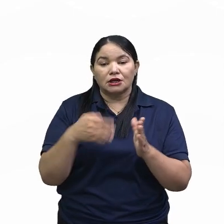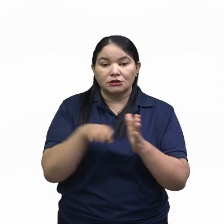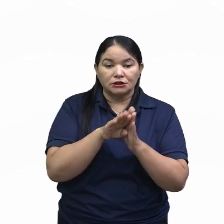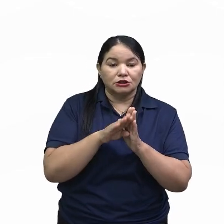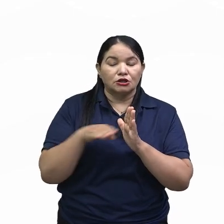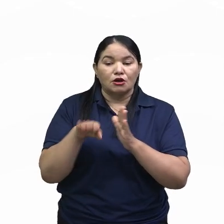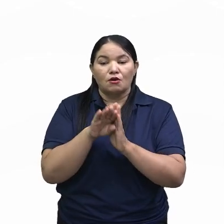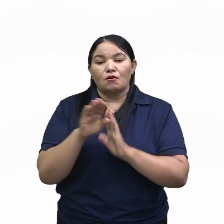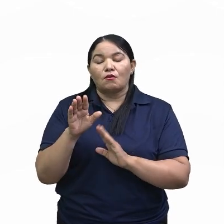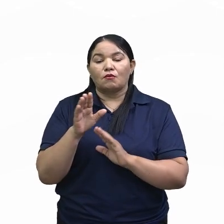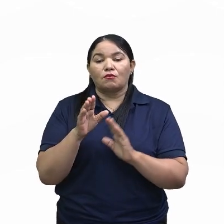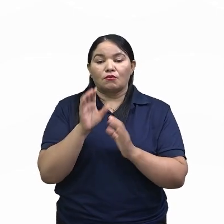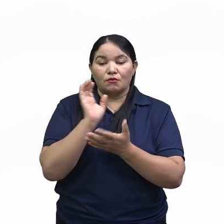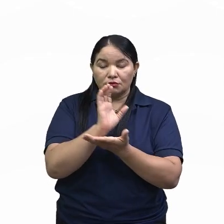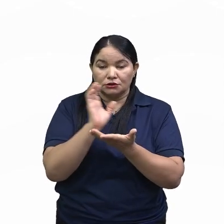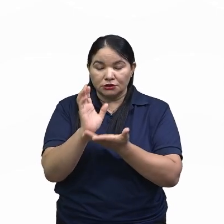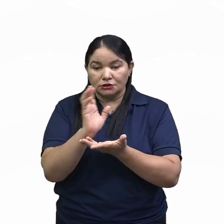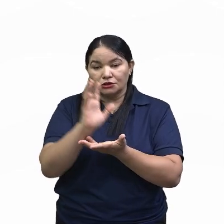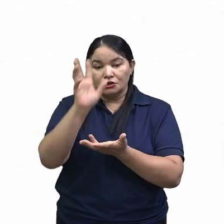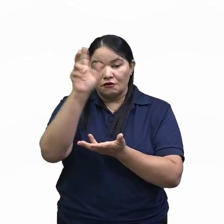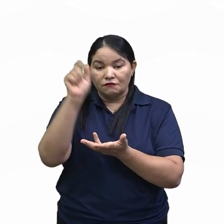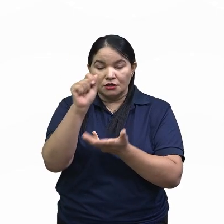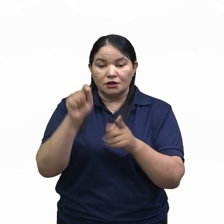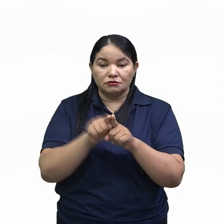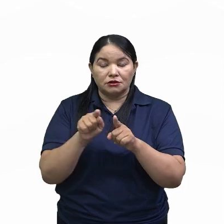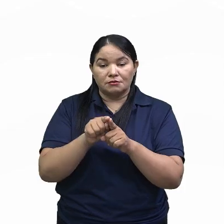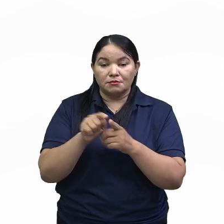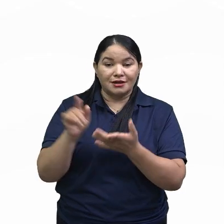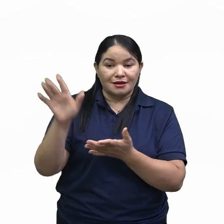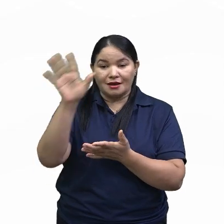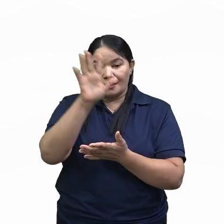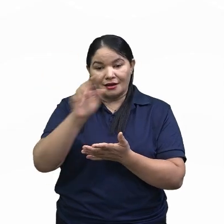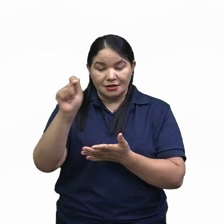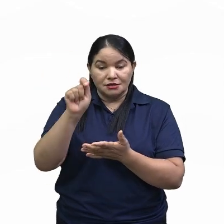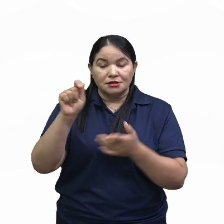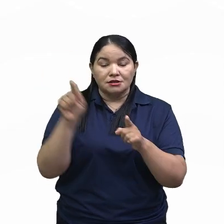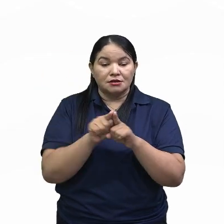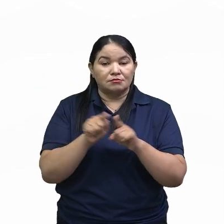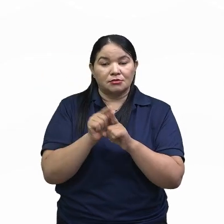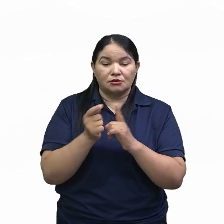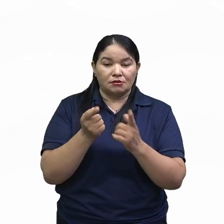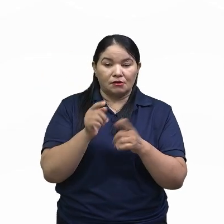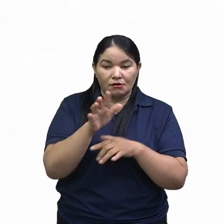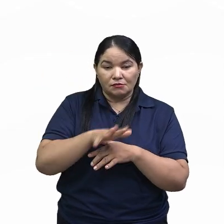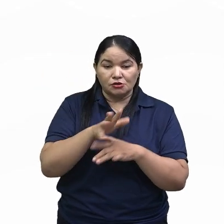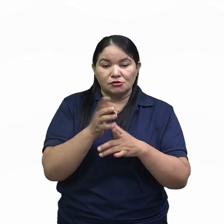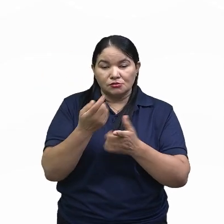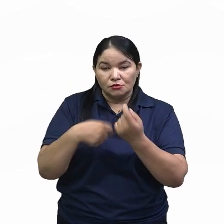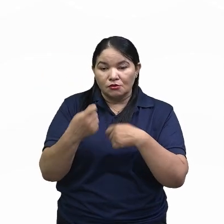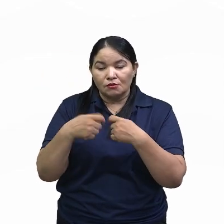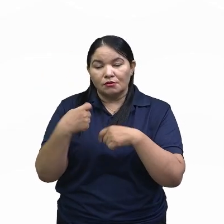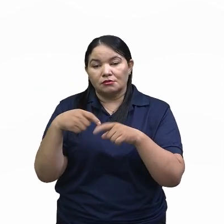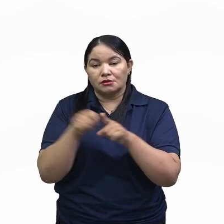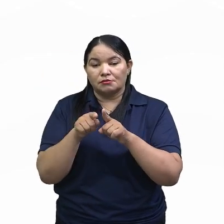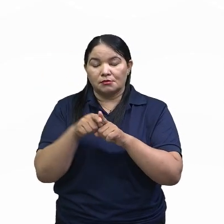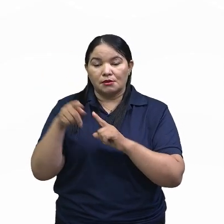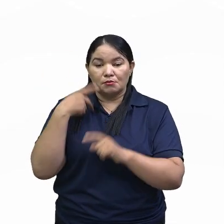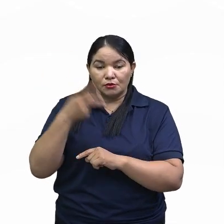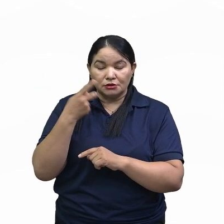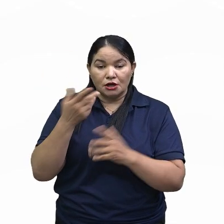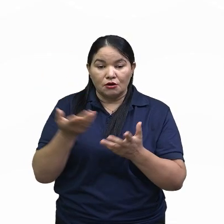continente africano e asiático por questões econômicas, por questões políticas, eles vão